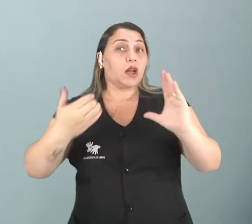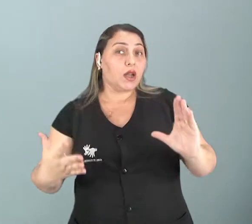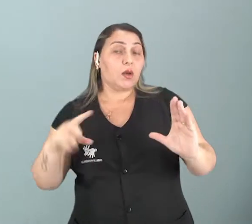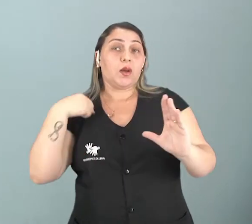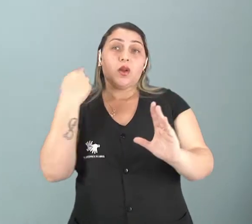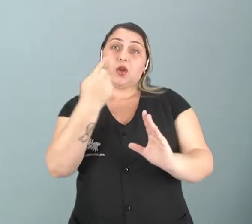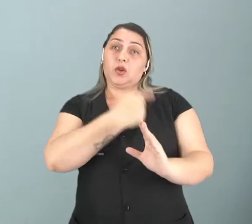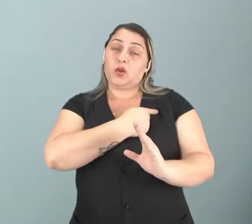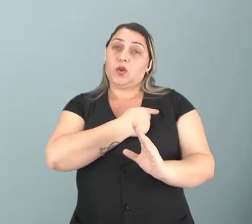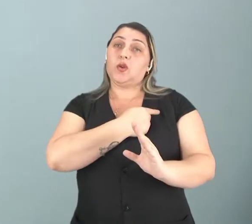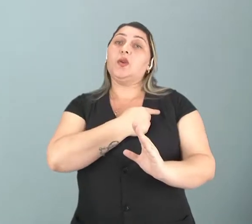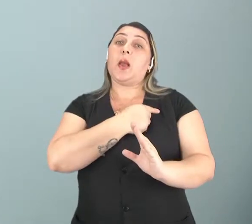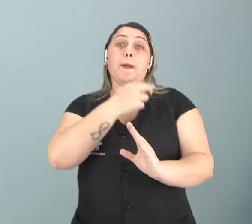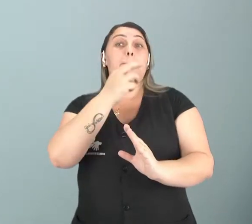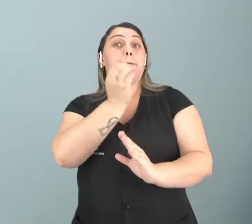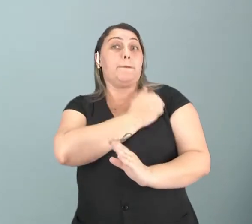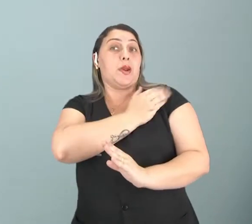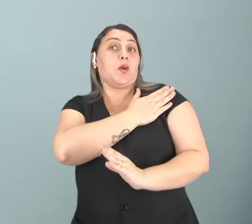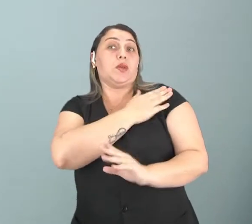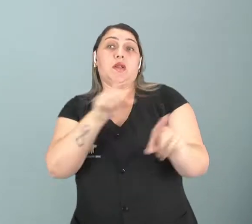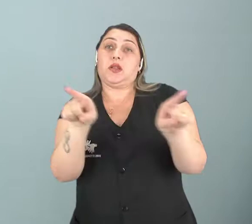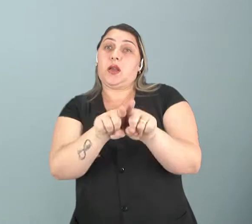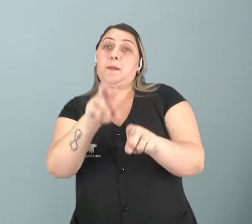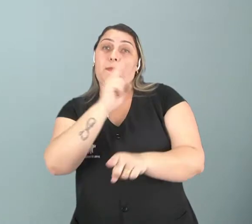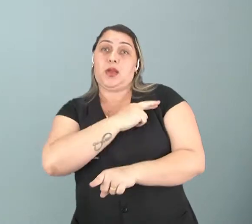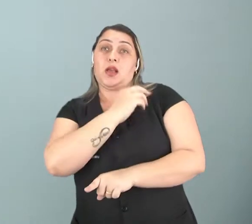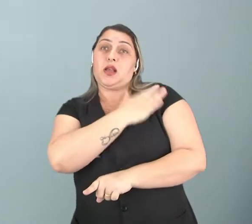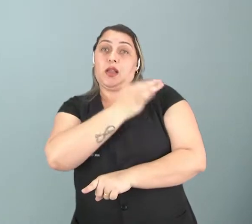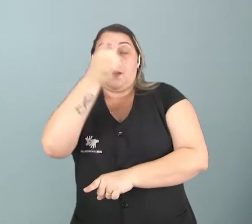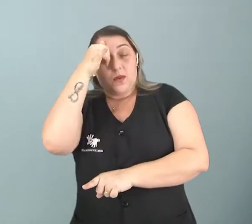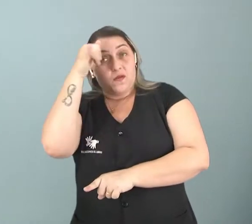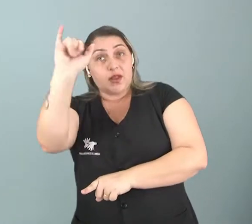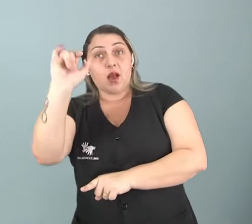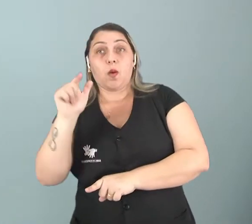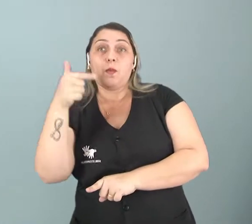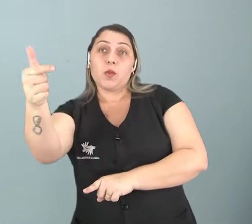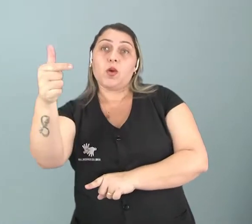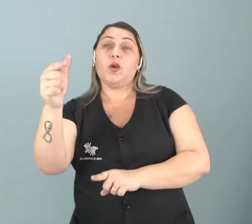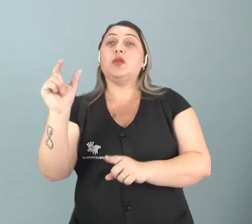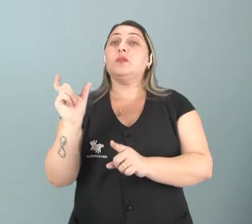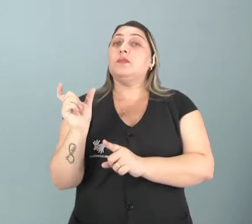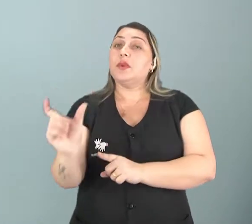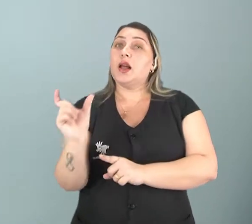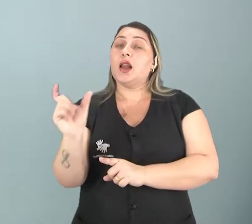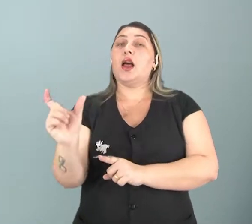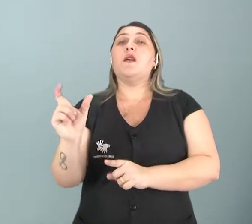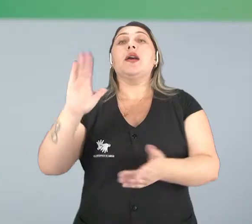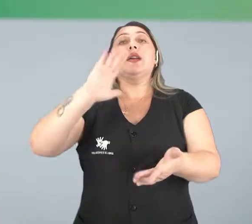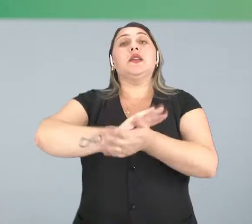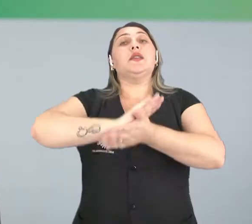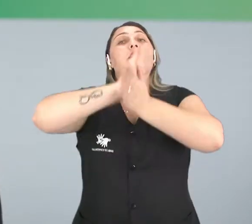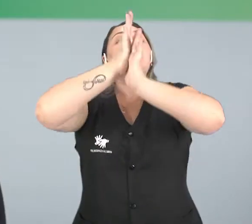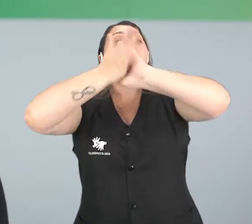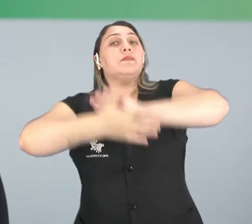a gente não seja nem preconceituoso e nem racista. O próximo termo é